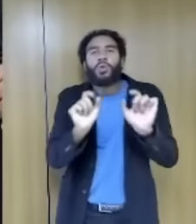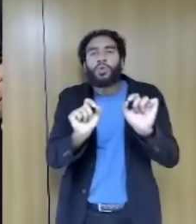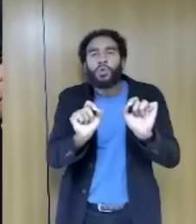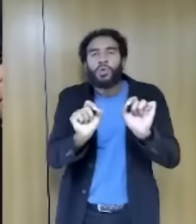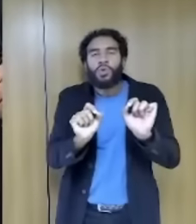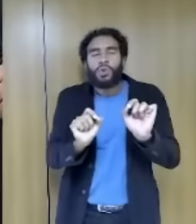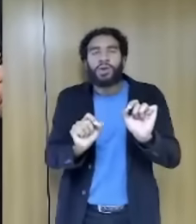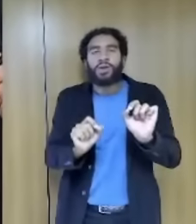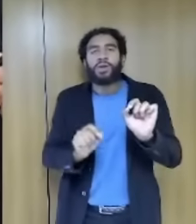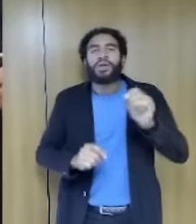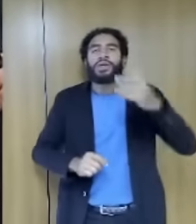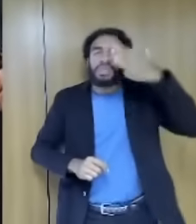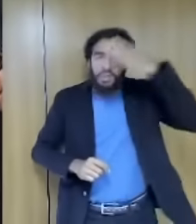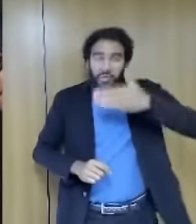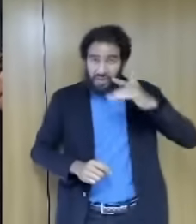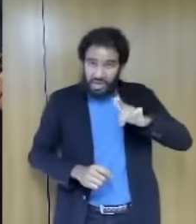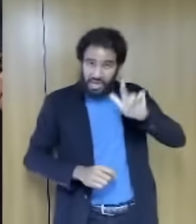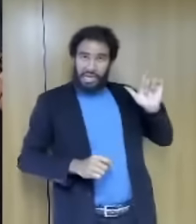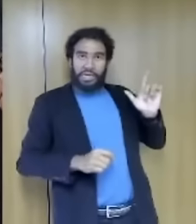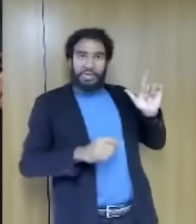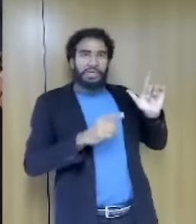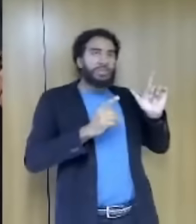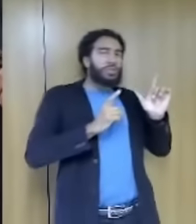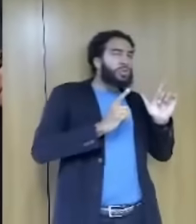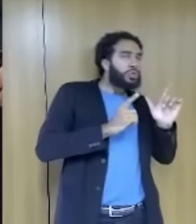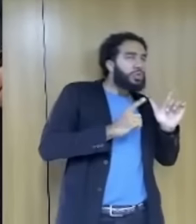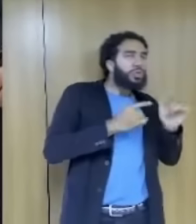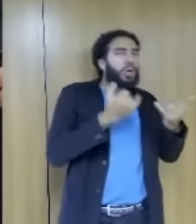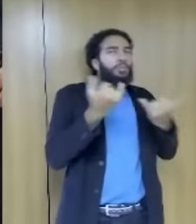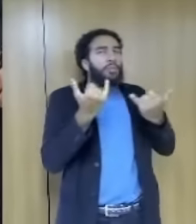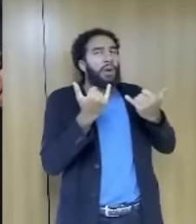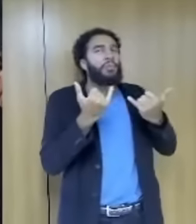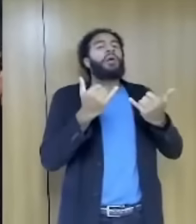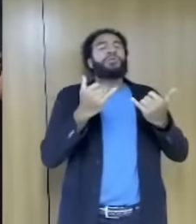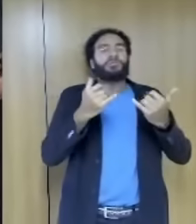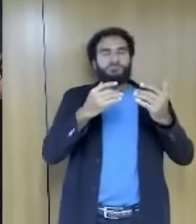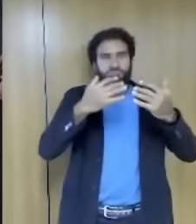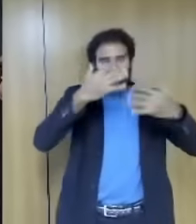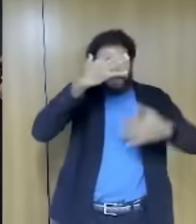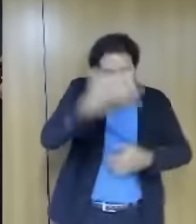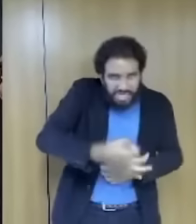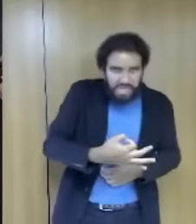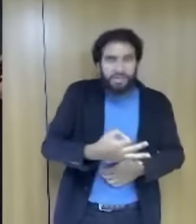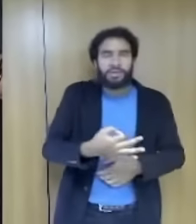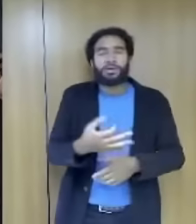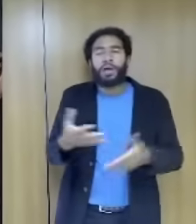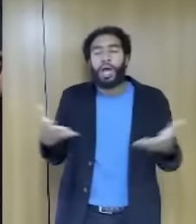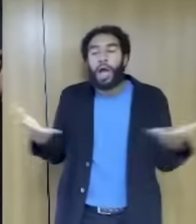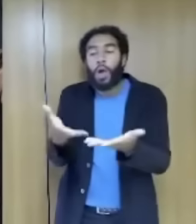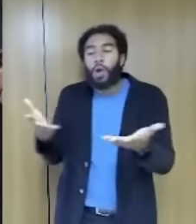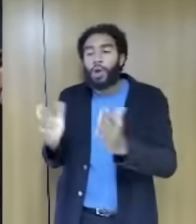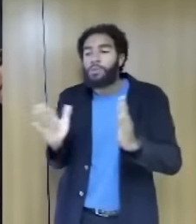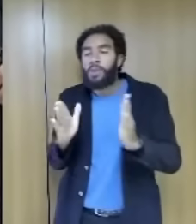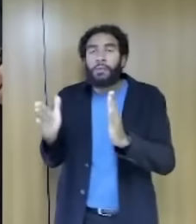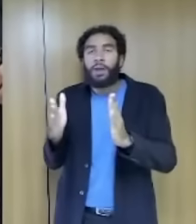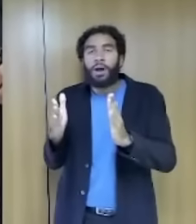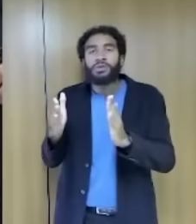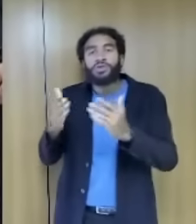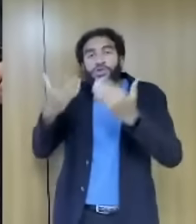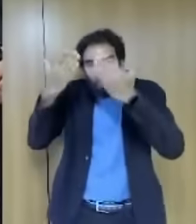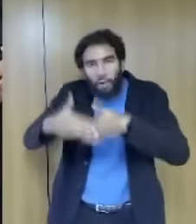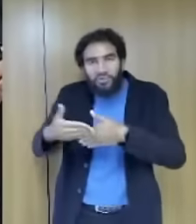provas já colhidas anteriormente e ela é o início de uma nova produção